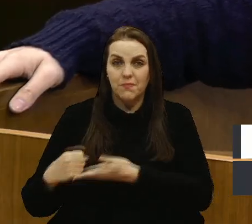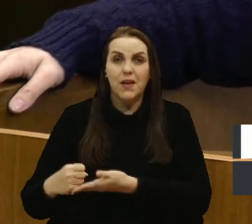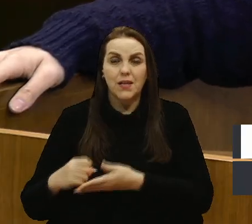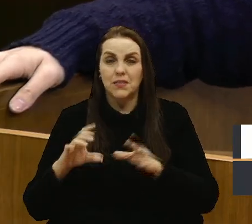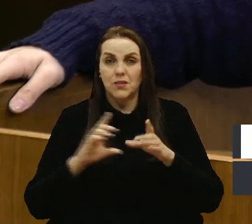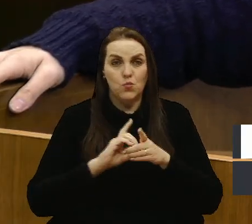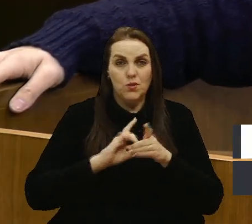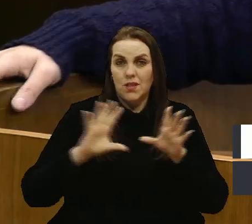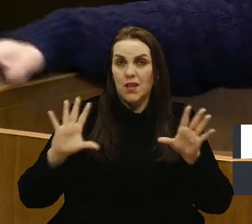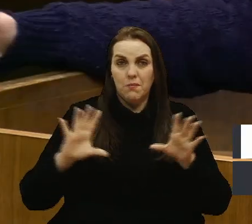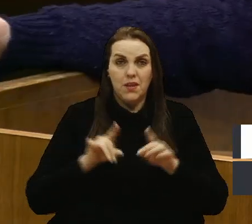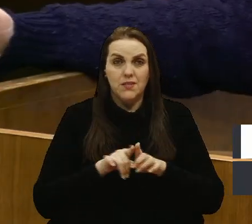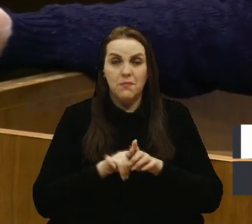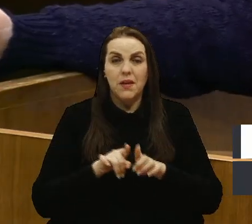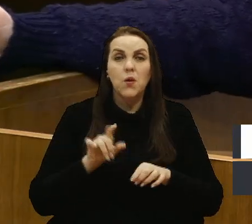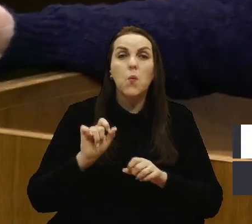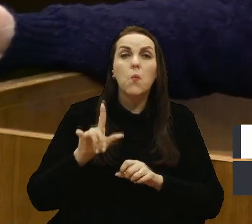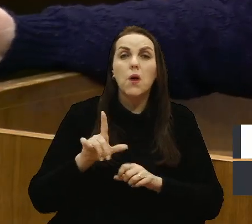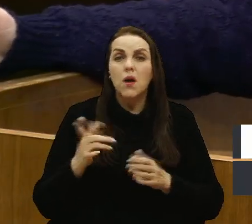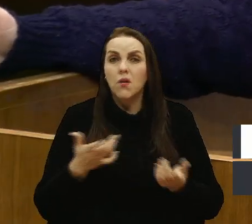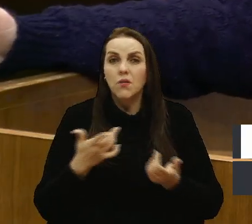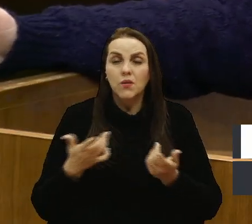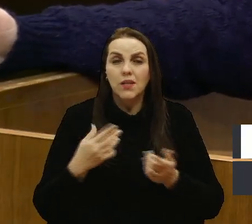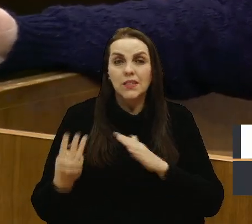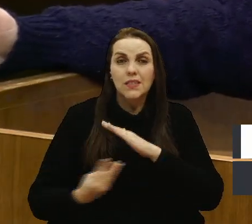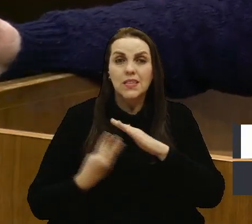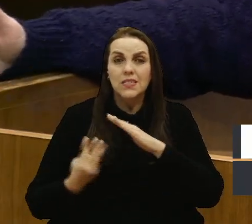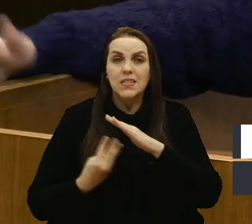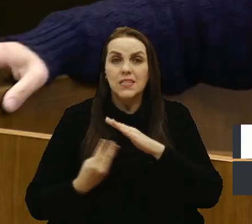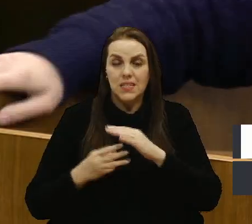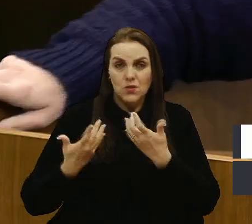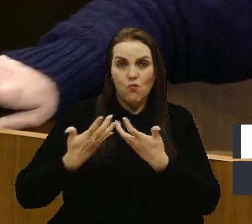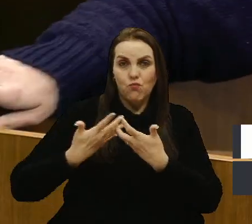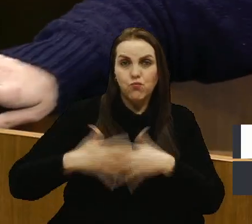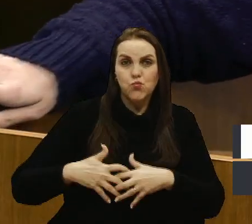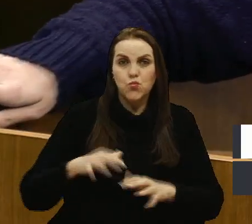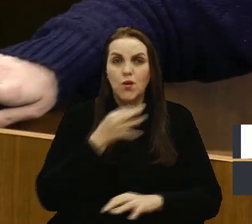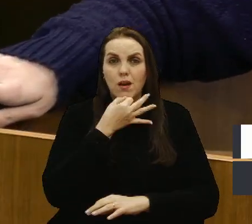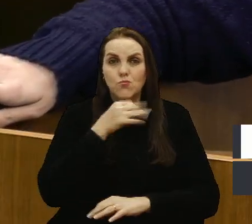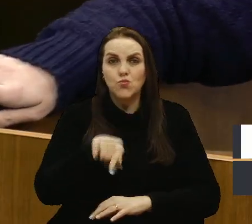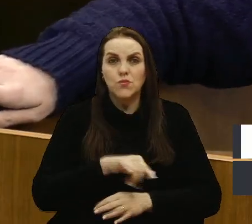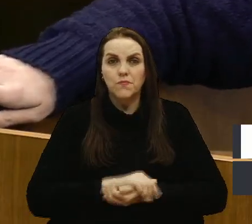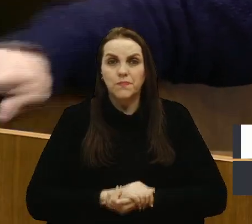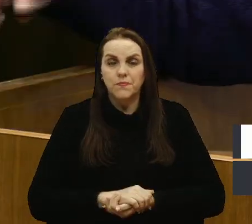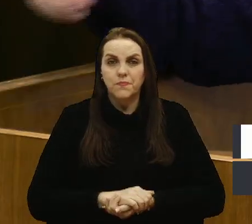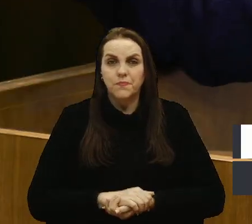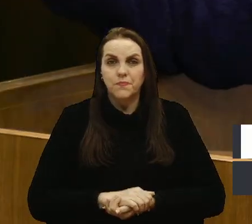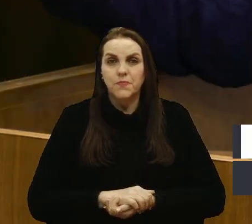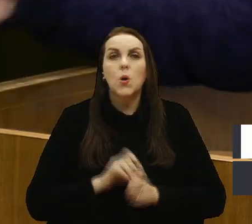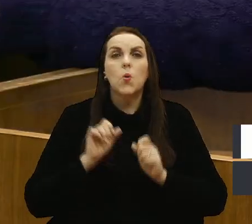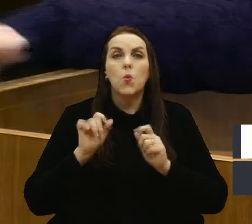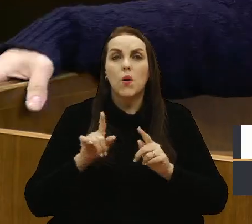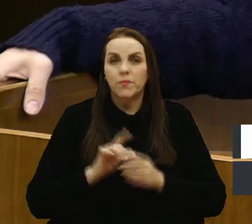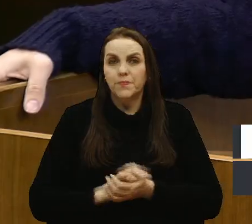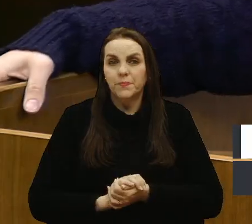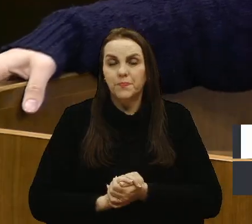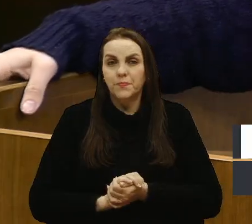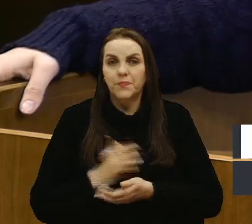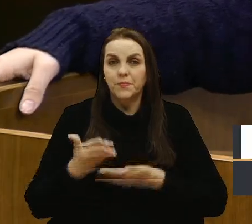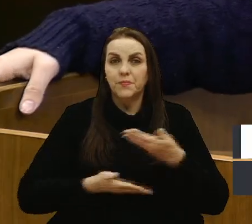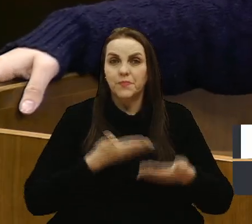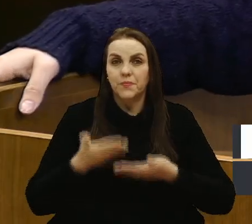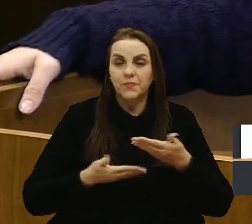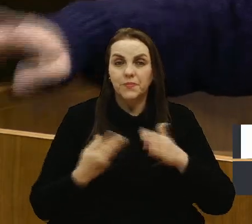liberais, nos digam qual a terceirização que deu certo em Caxias do Sul. Qual foi o serviço que